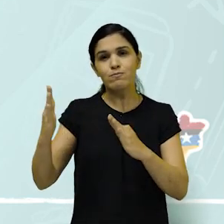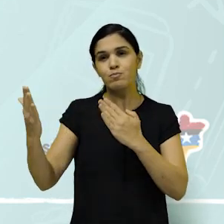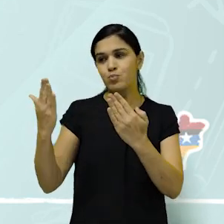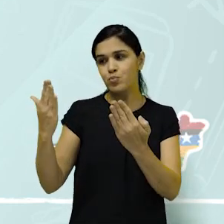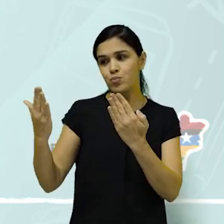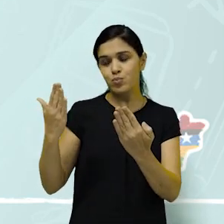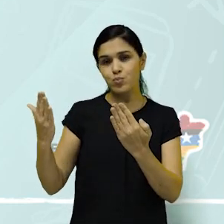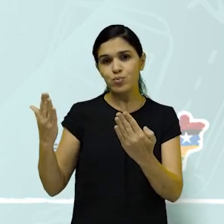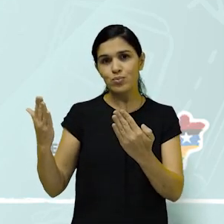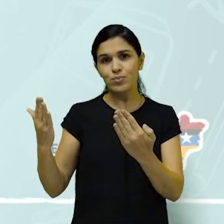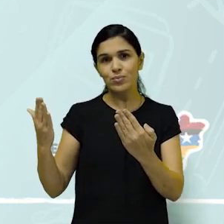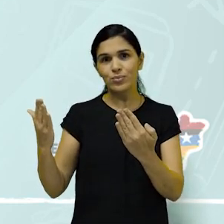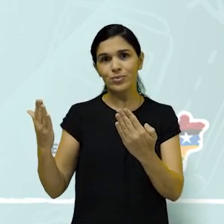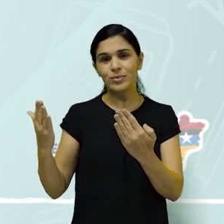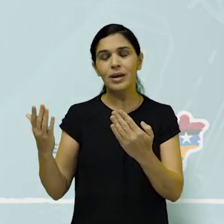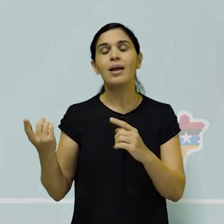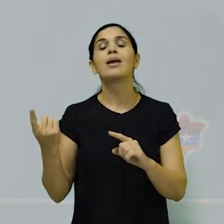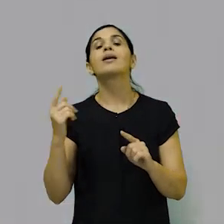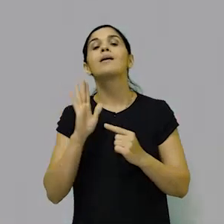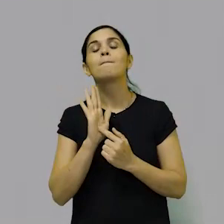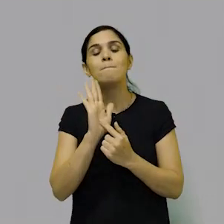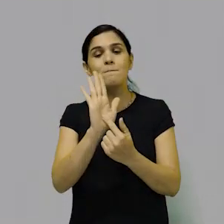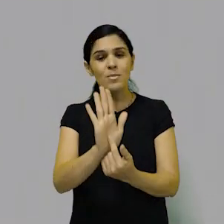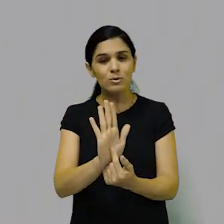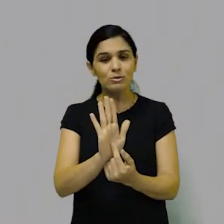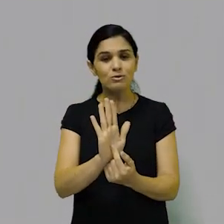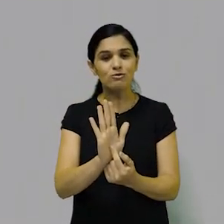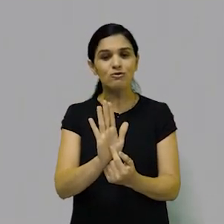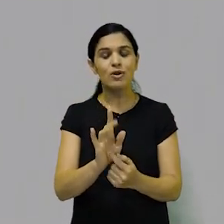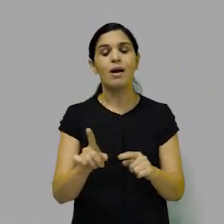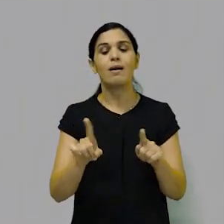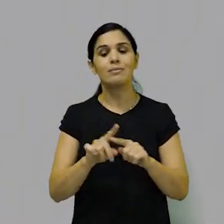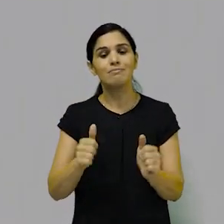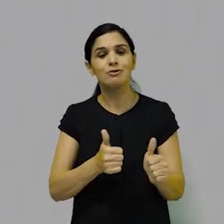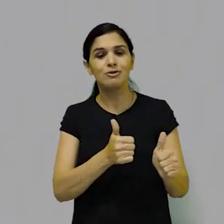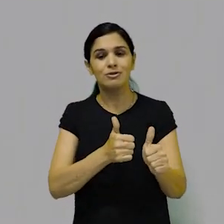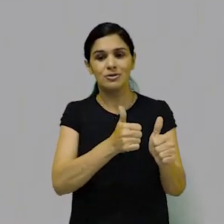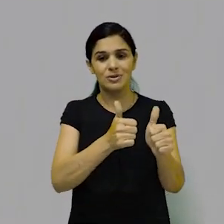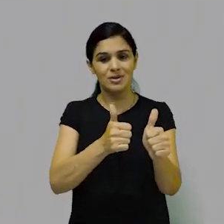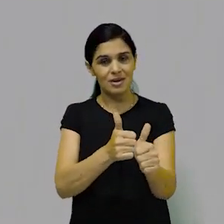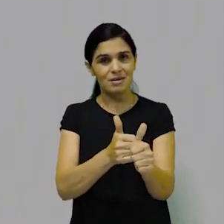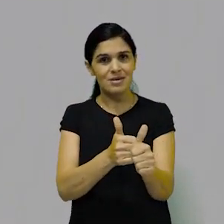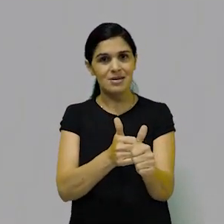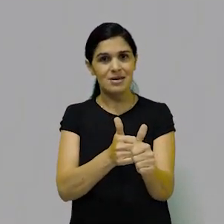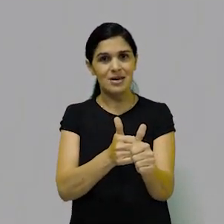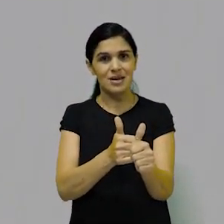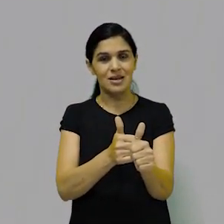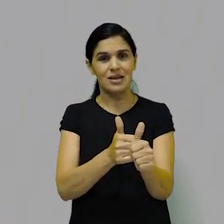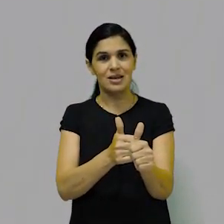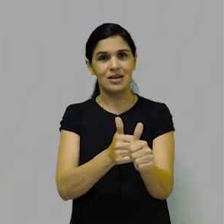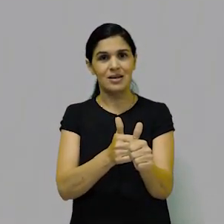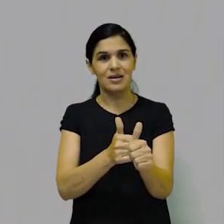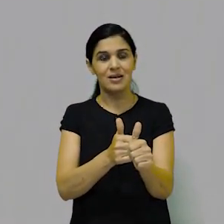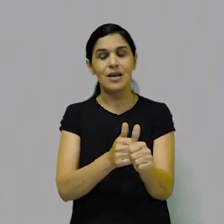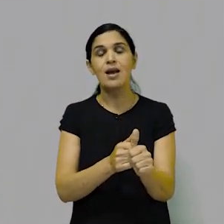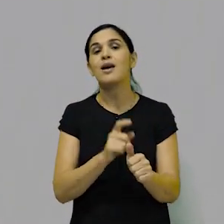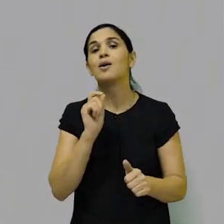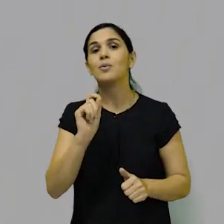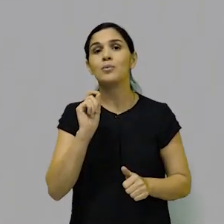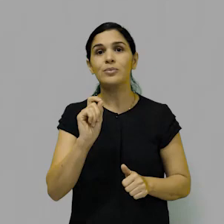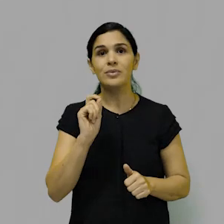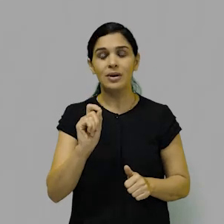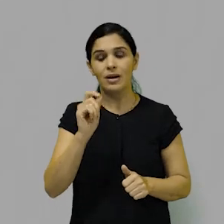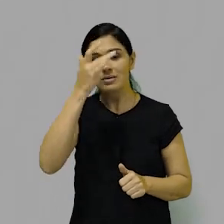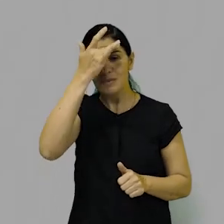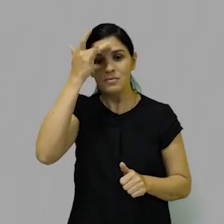ser imitado como modelo ou protótipo. Então, percebo que padrão é aquilo que é consensual, que